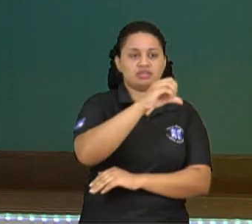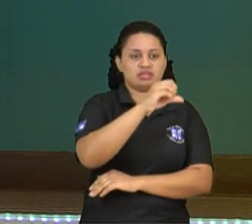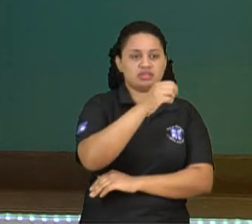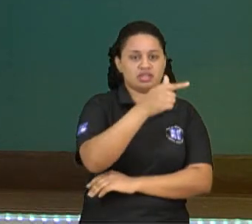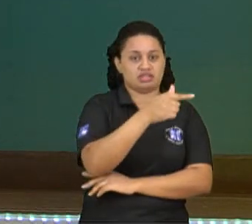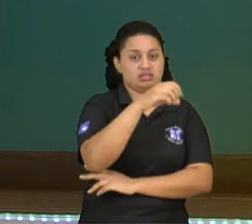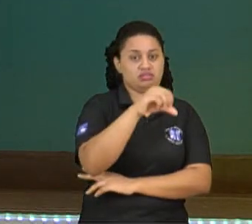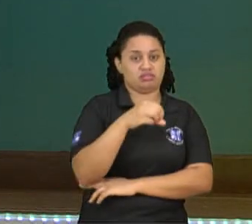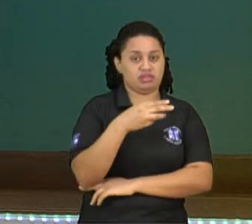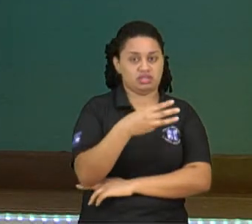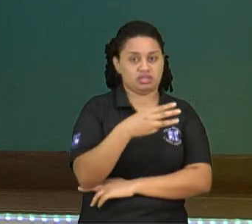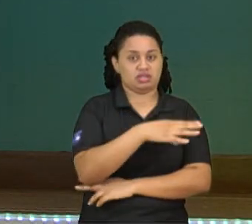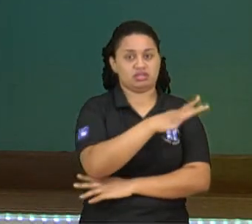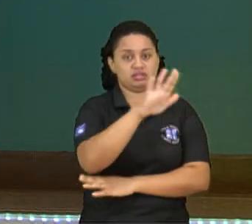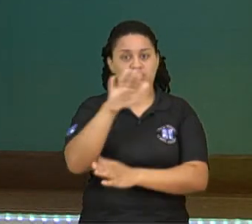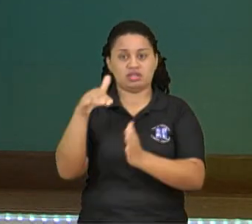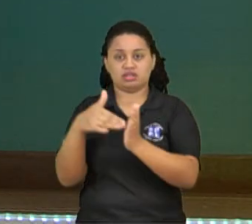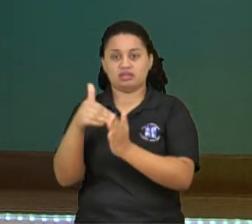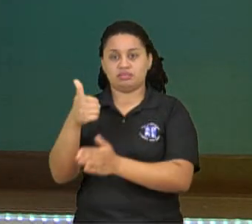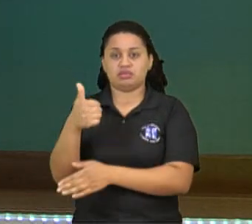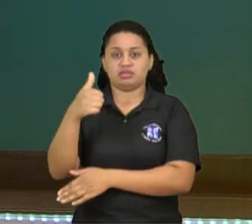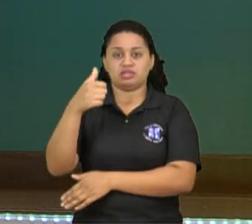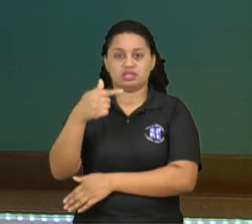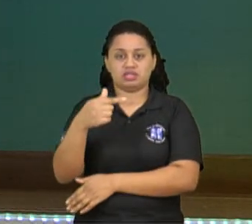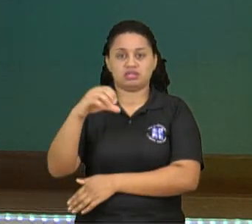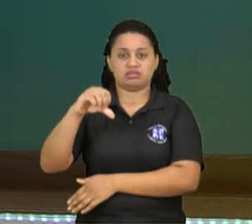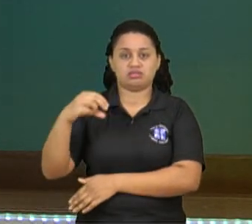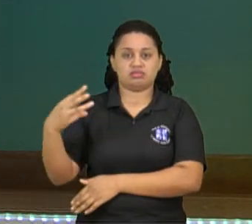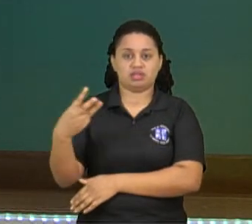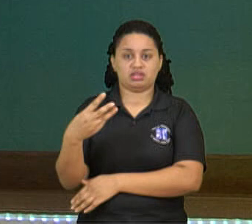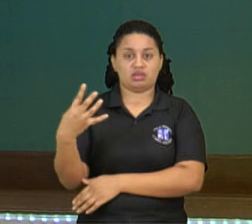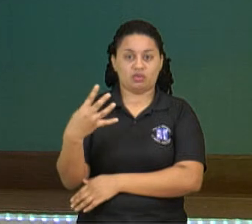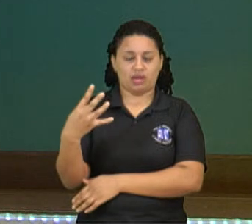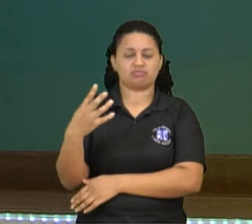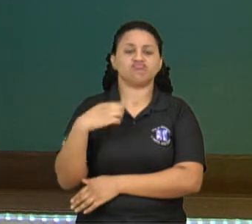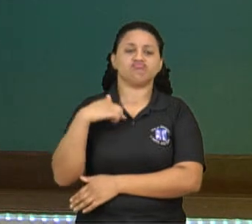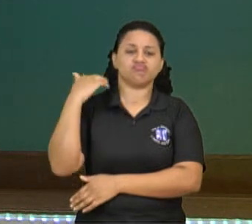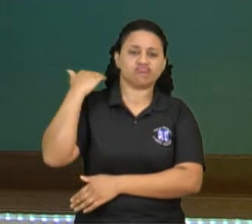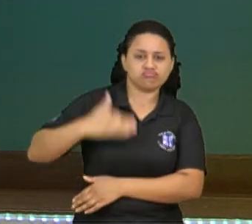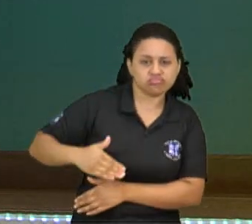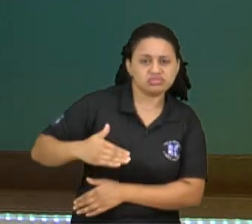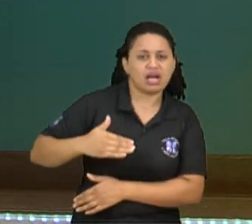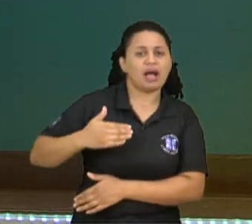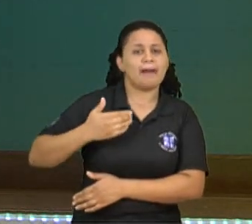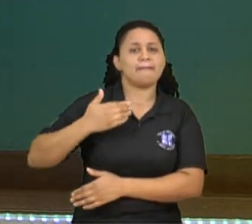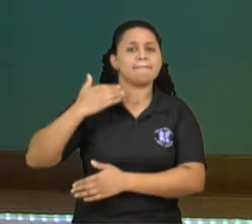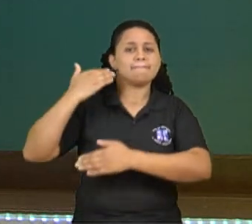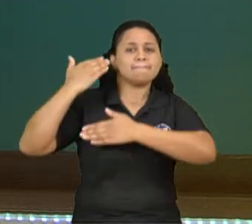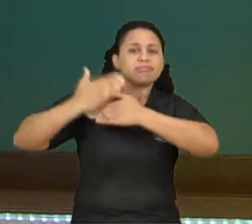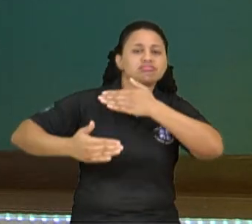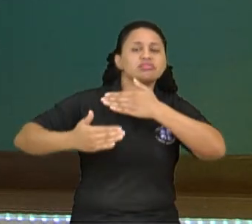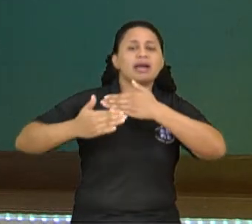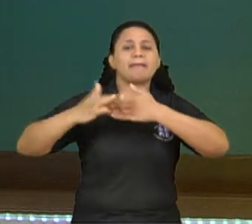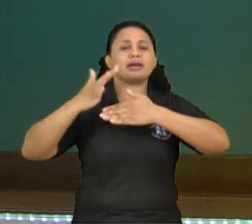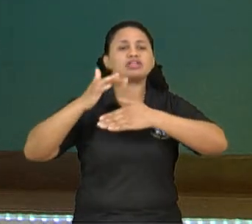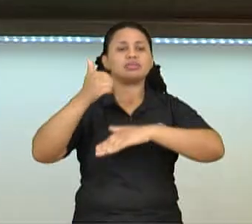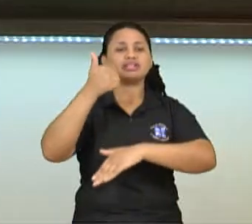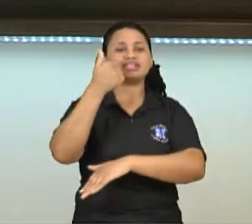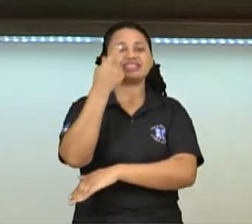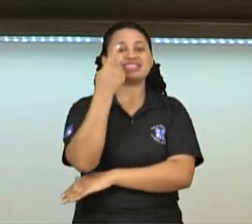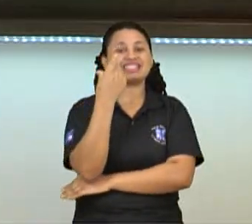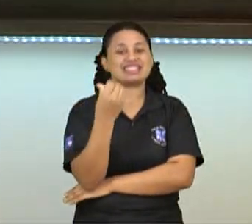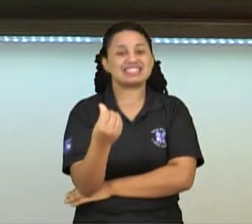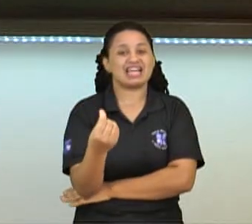1793 até 1794, vão ser guilhotinadas cerca de 17 mil